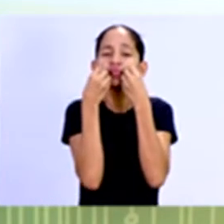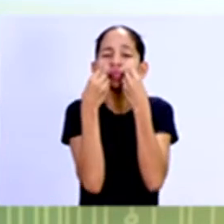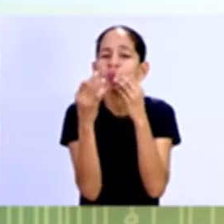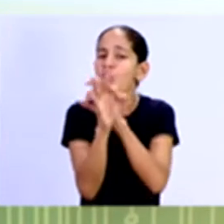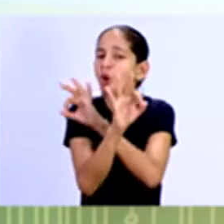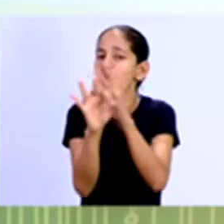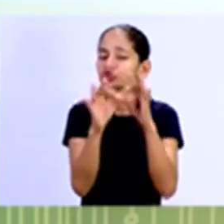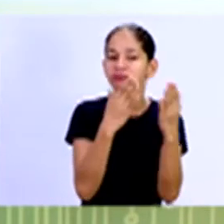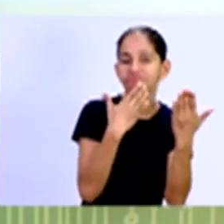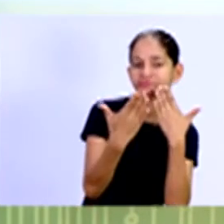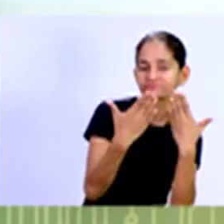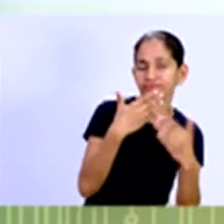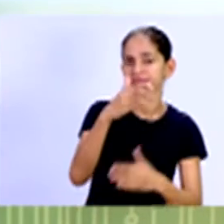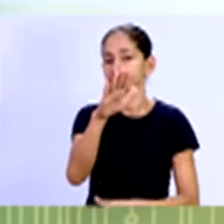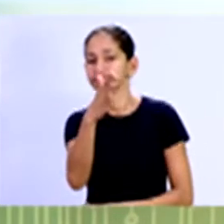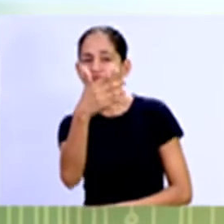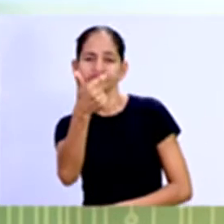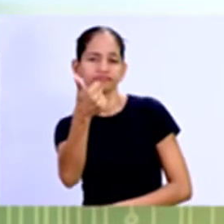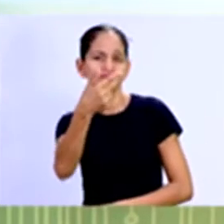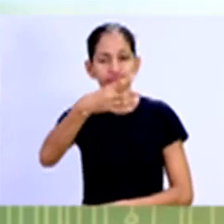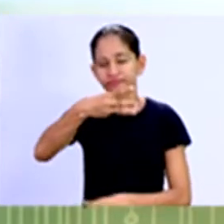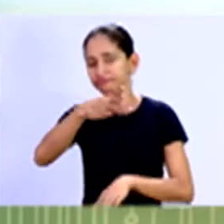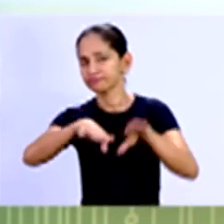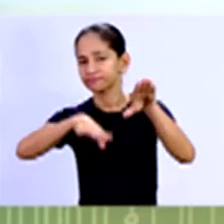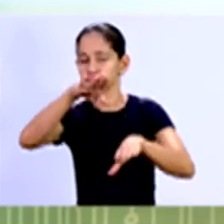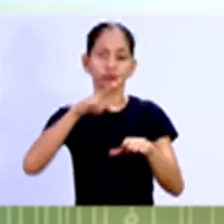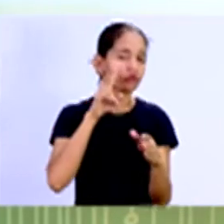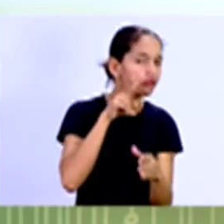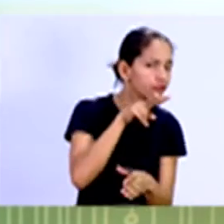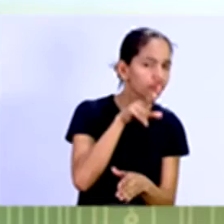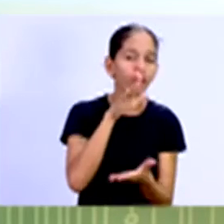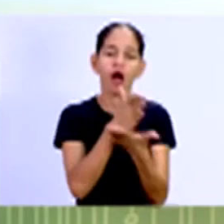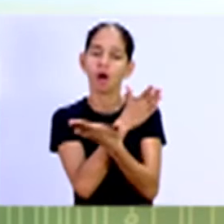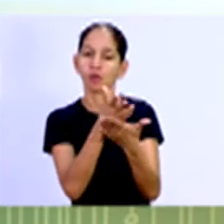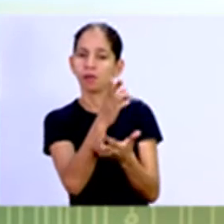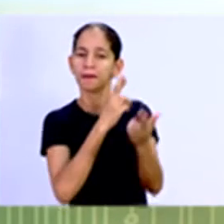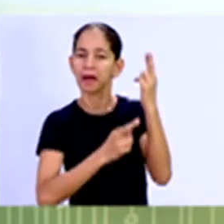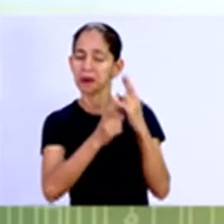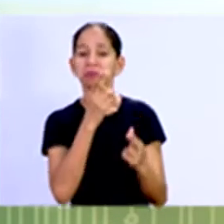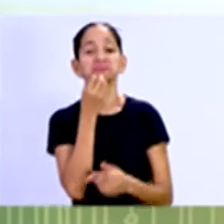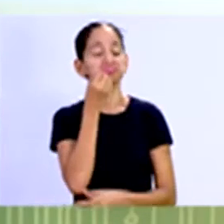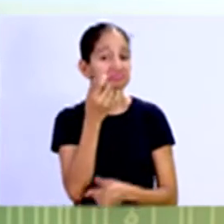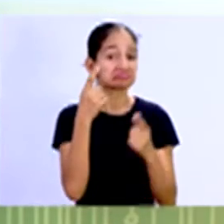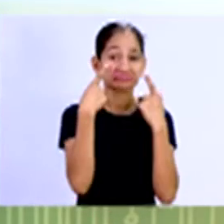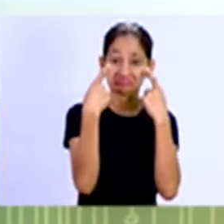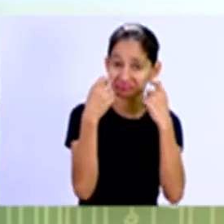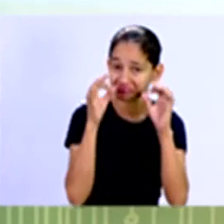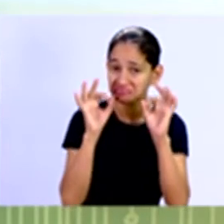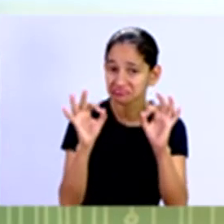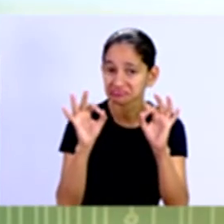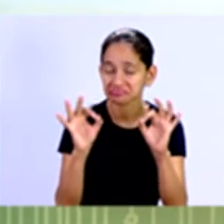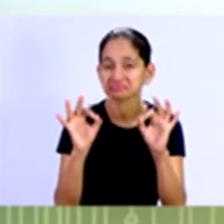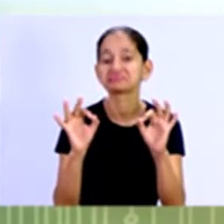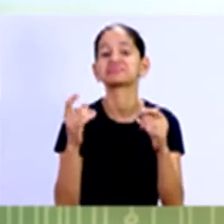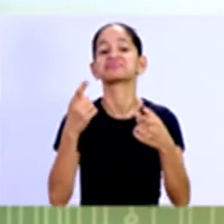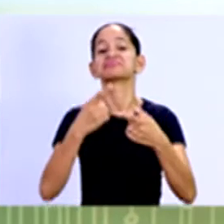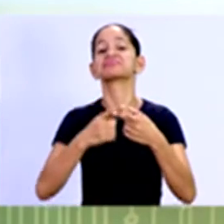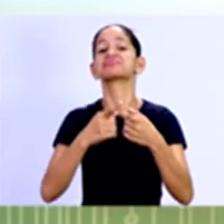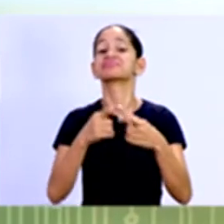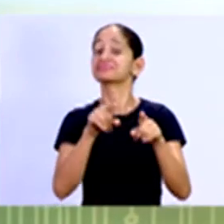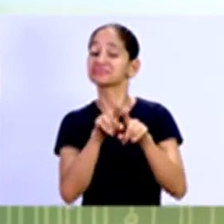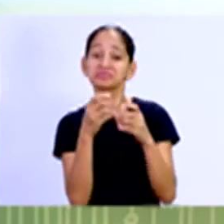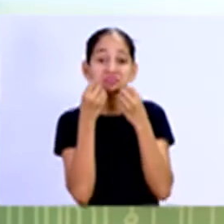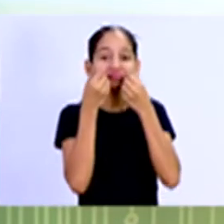boa, de pelo menos 13 polos. Eu já dei uma olhada aqui nas respostas, achei muito interessante. Achei que a nossa